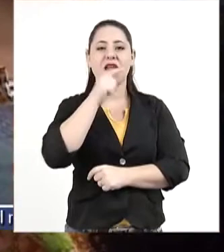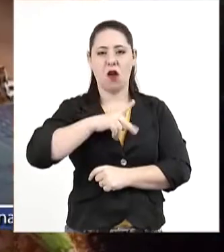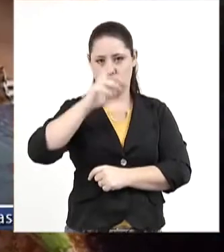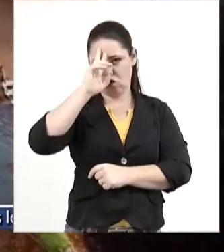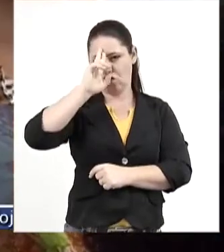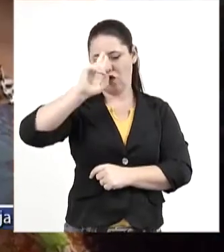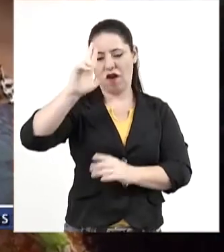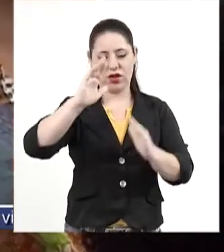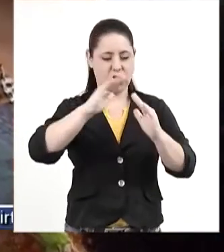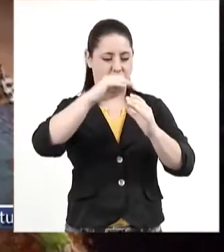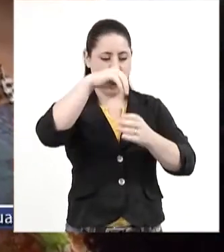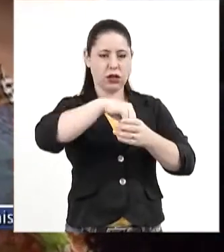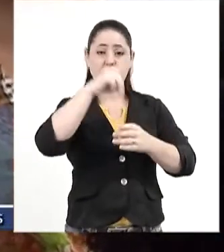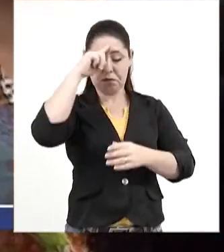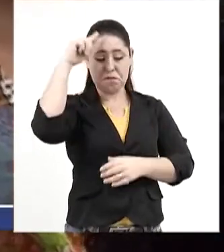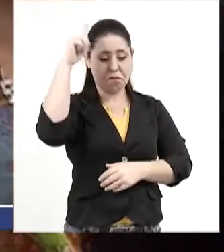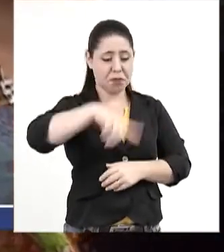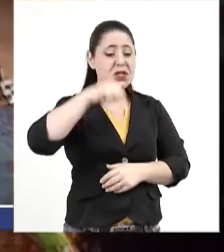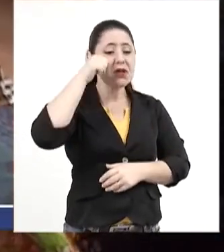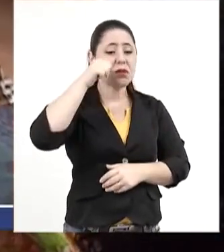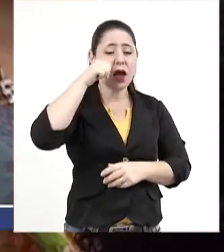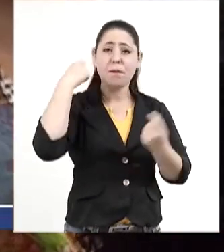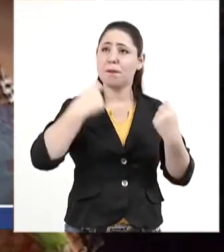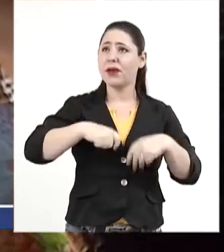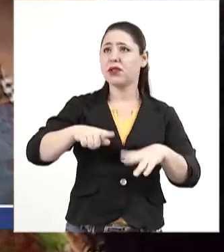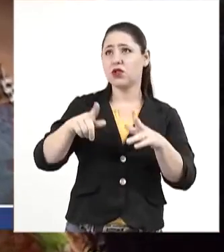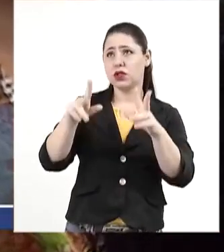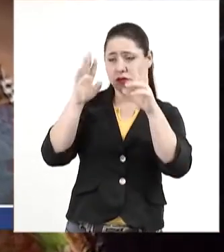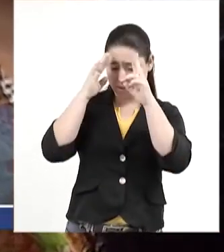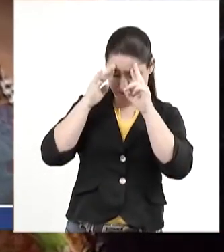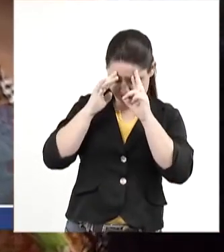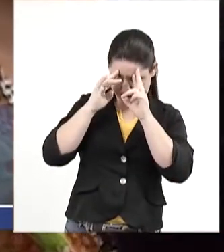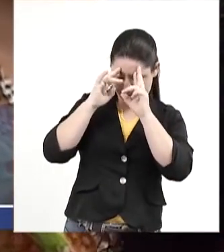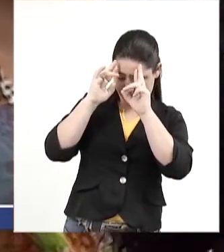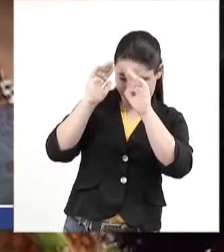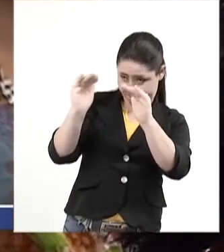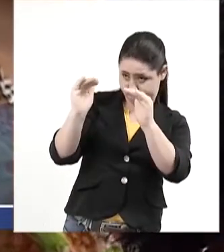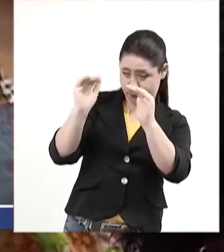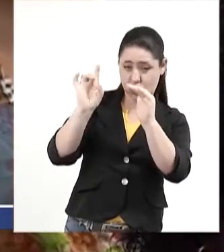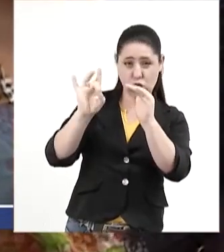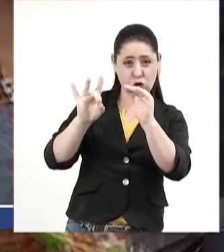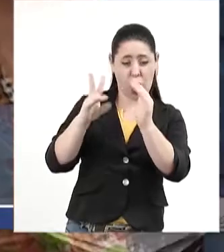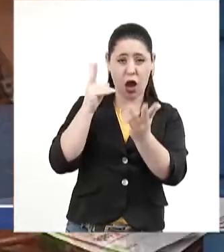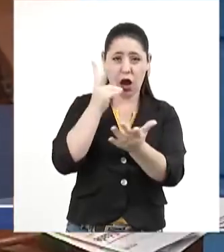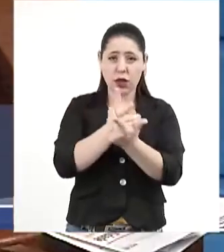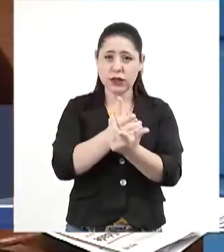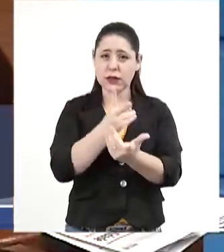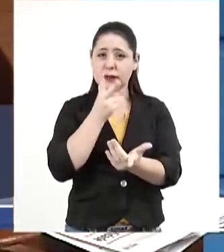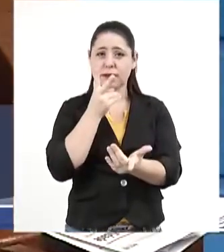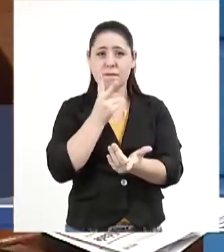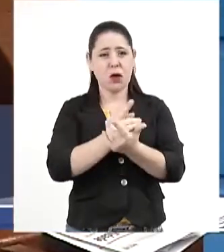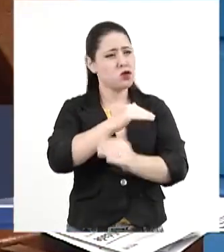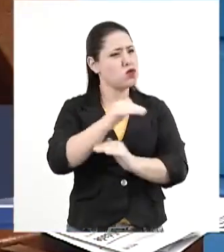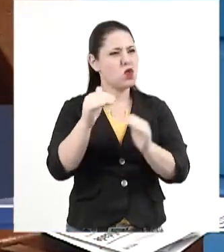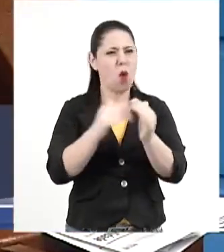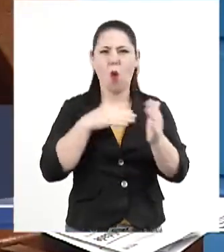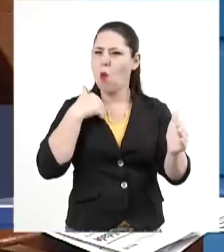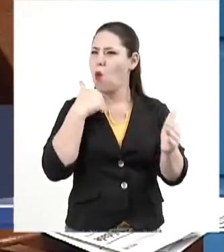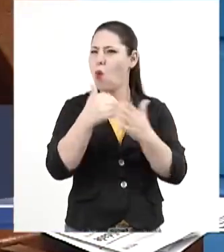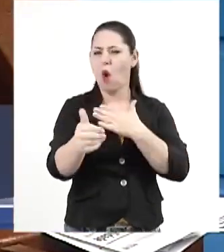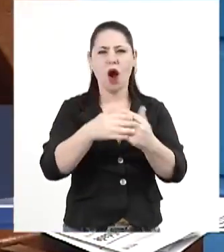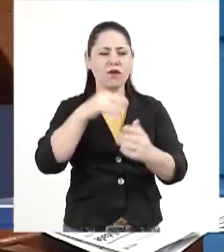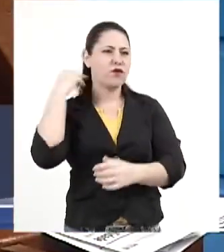da casa, ele tem que mandar na mulher, que a mulher tem que abaixar a cabeça e se submeter a todas as situações